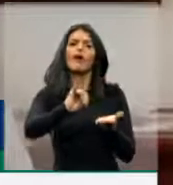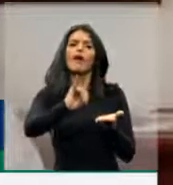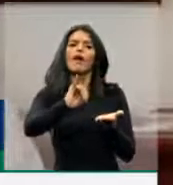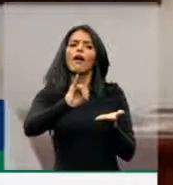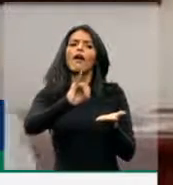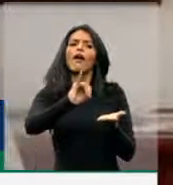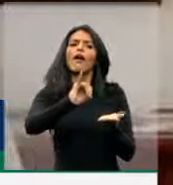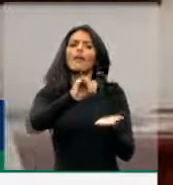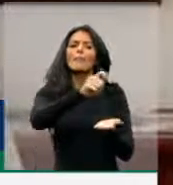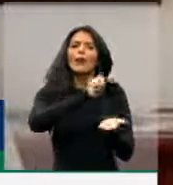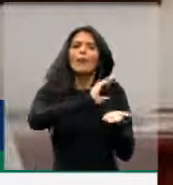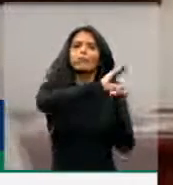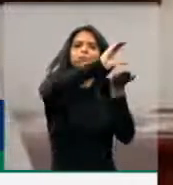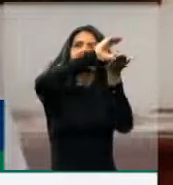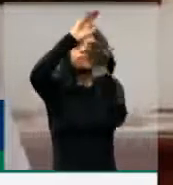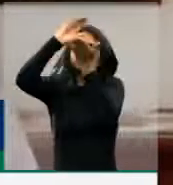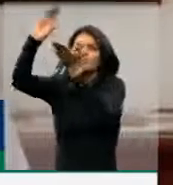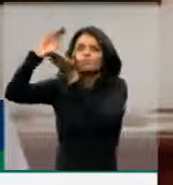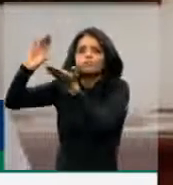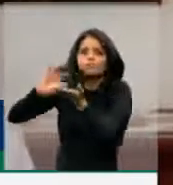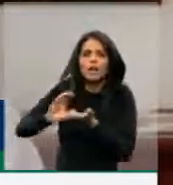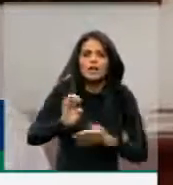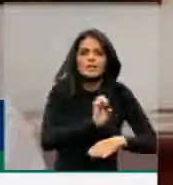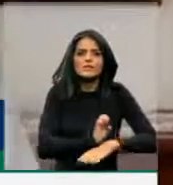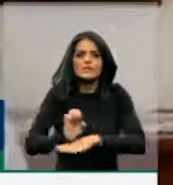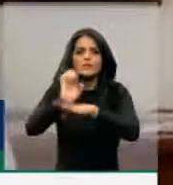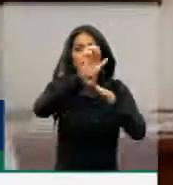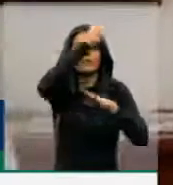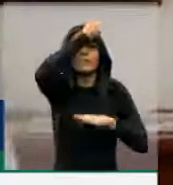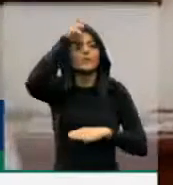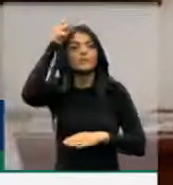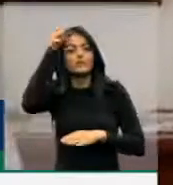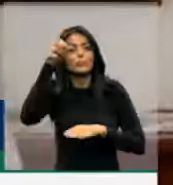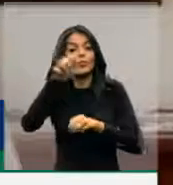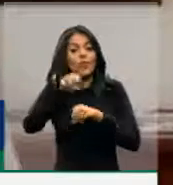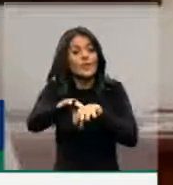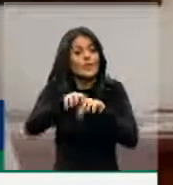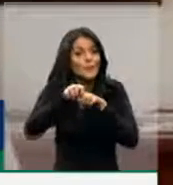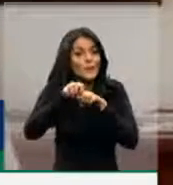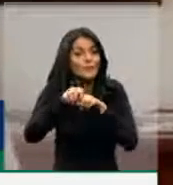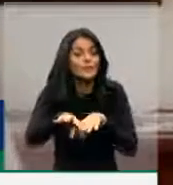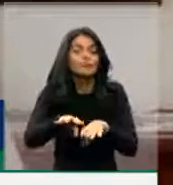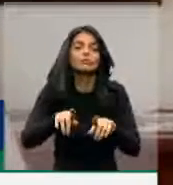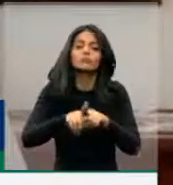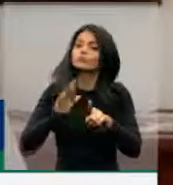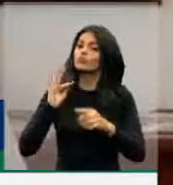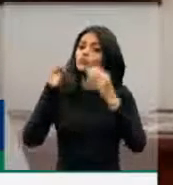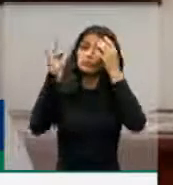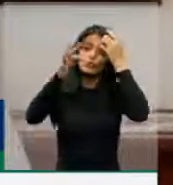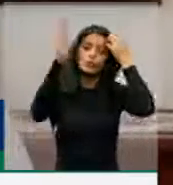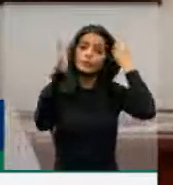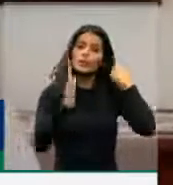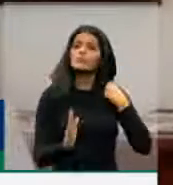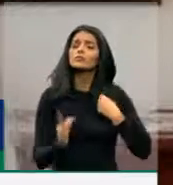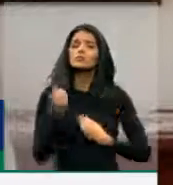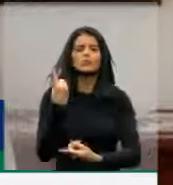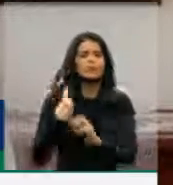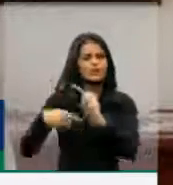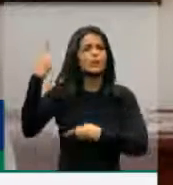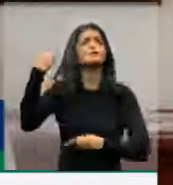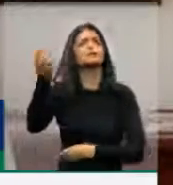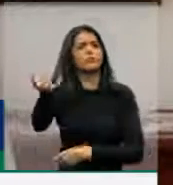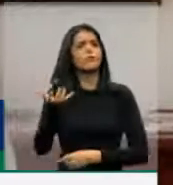com a educação e com o futuro do nosso querido Brasil, que nós queremos um país desenvolvido, e sem educação isso não